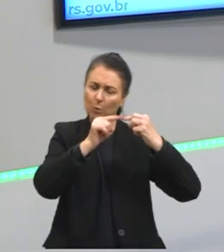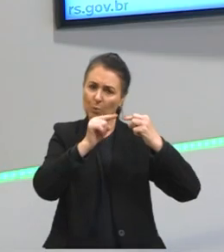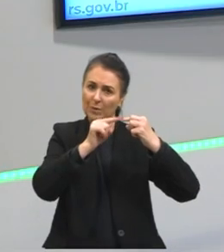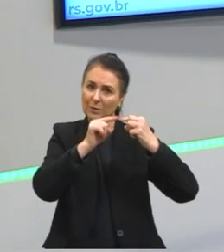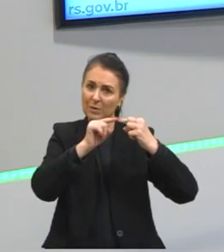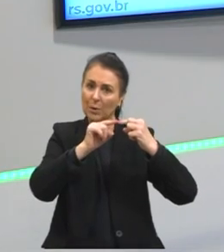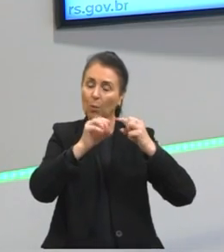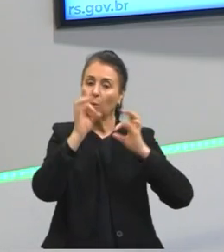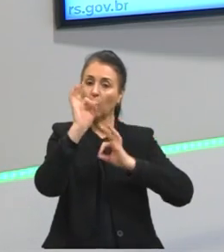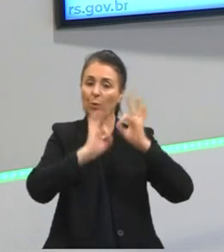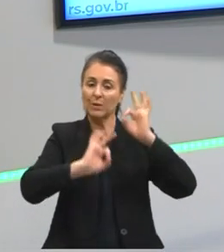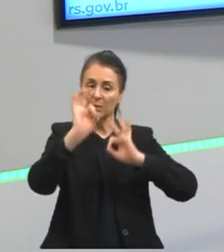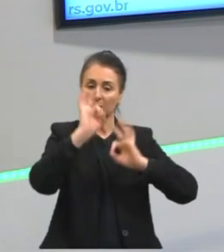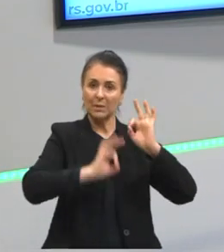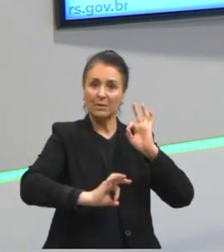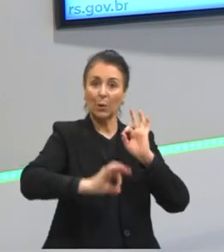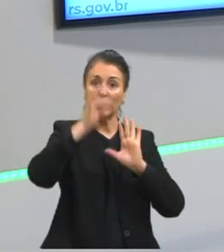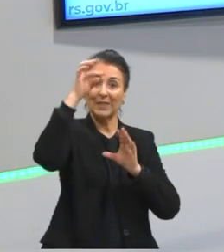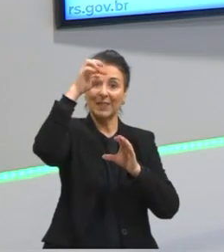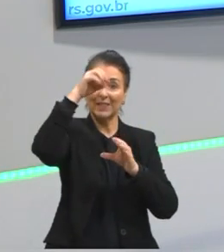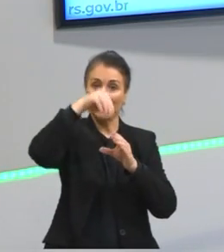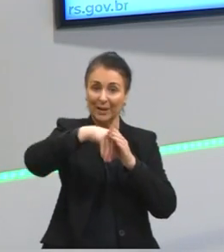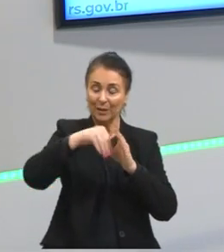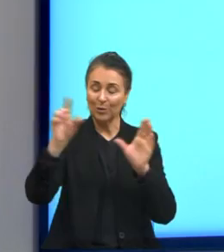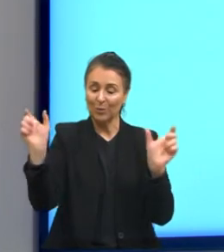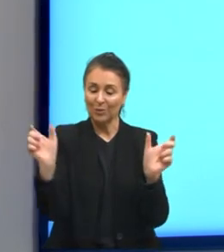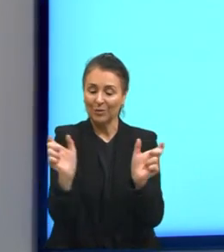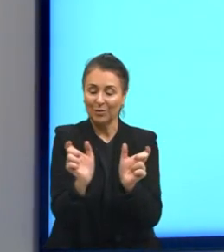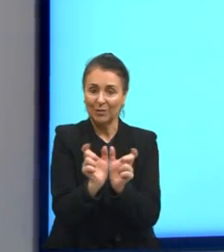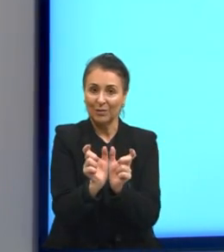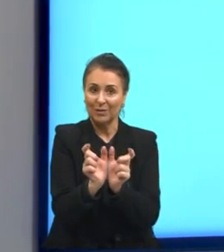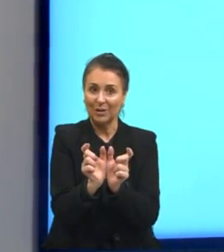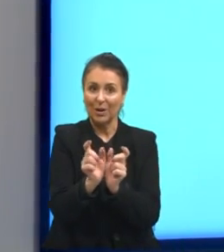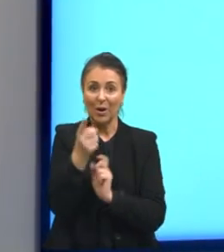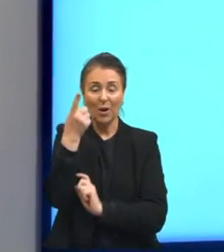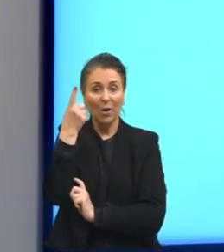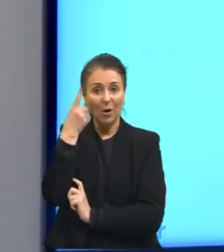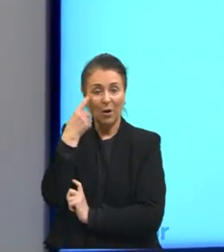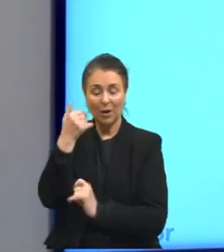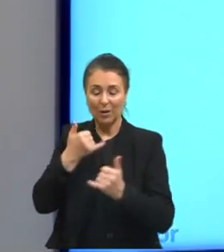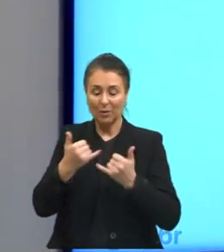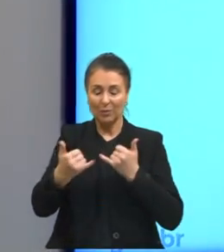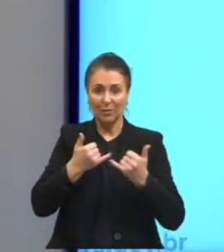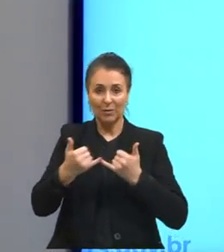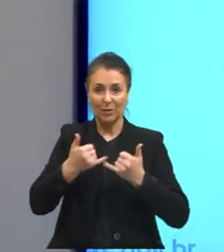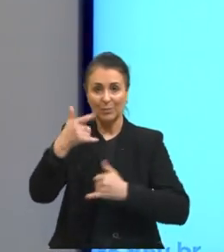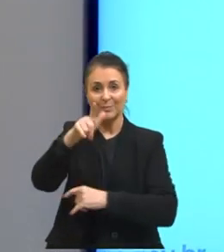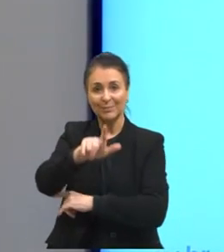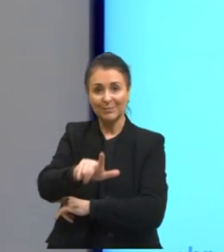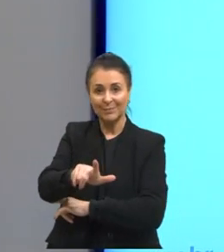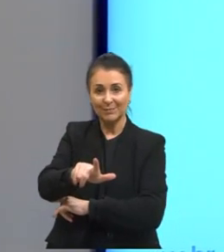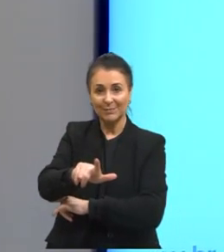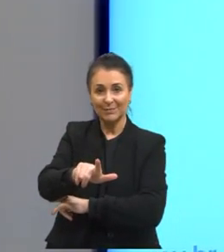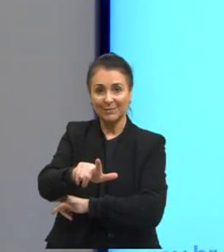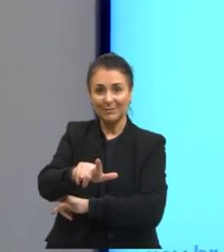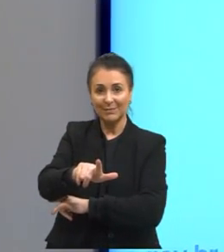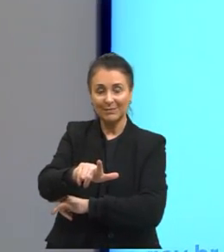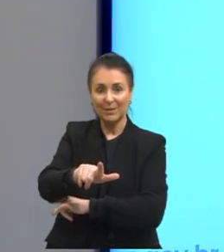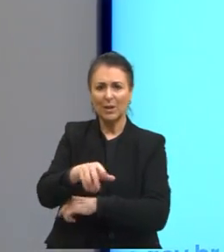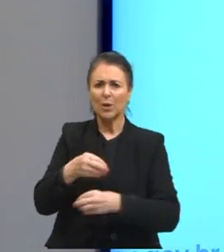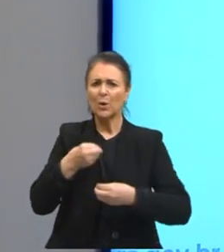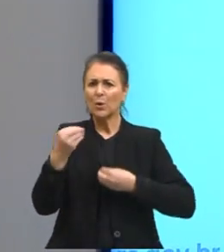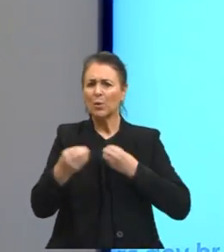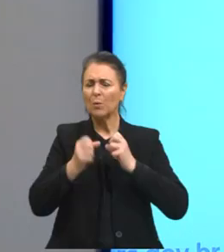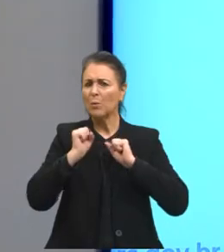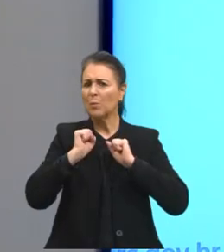disposição das palavras na frase. Vamos olhar esse exemplo aqui de novo. Como